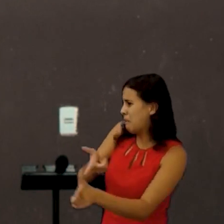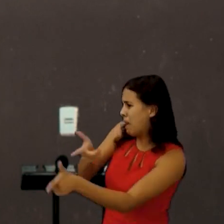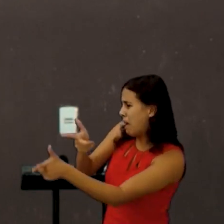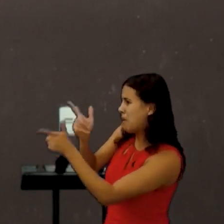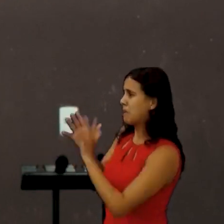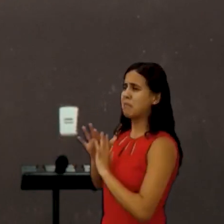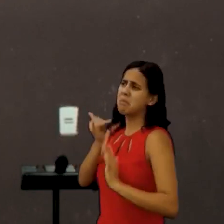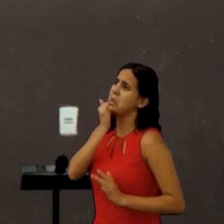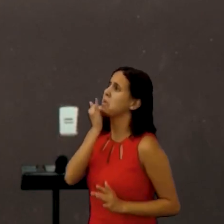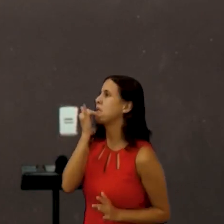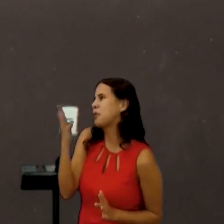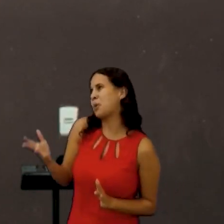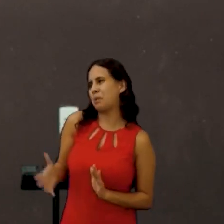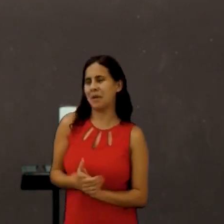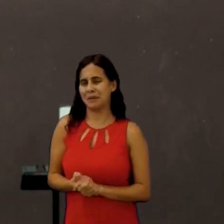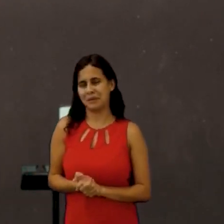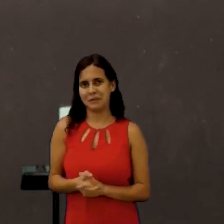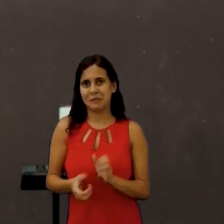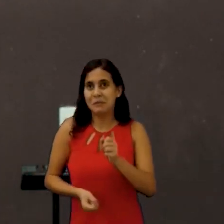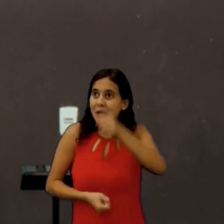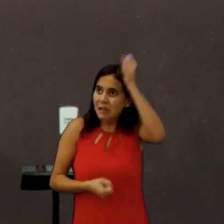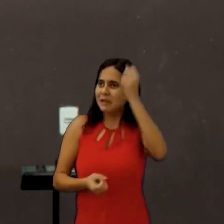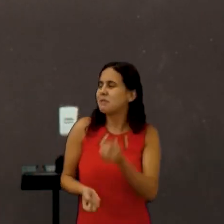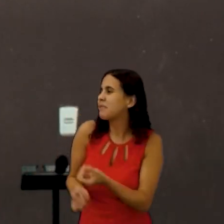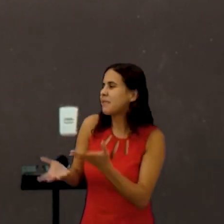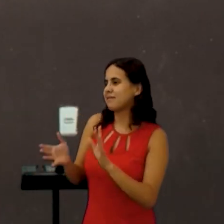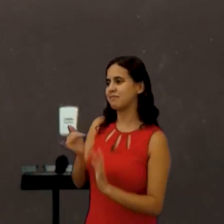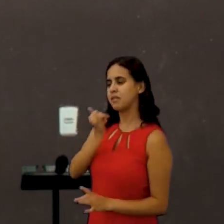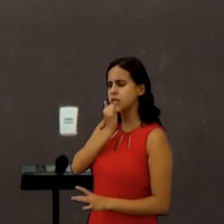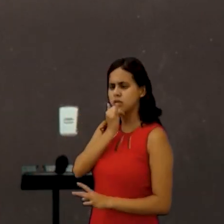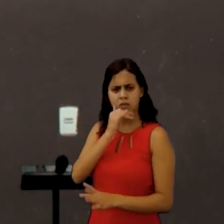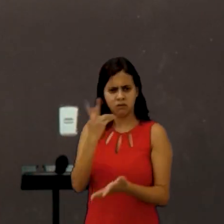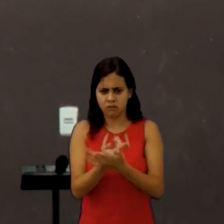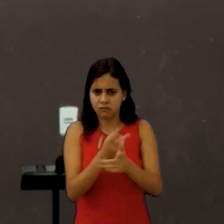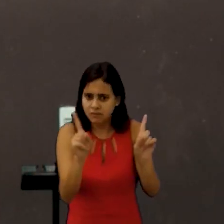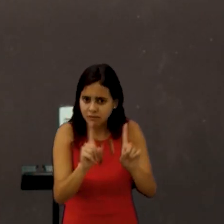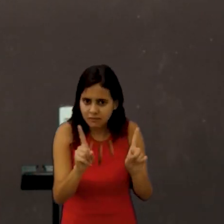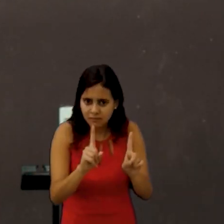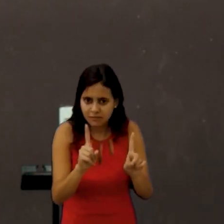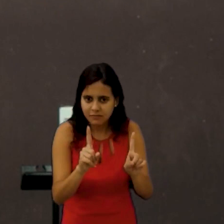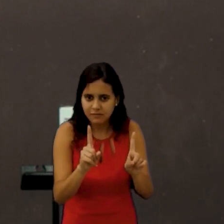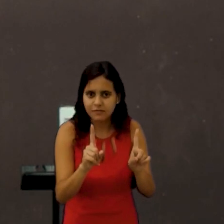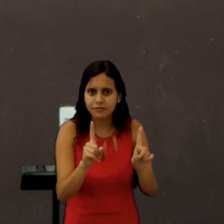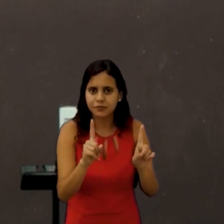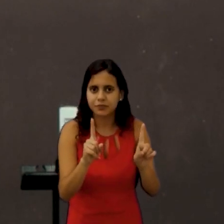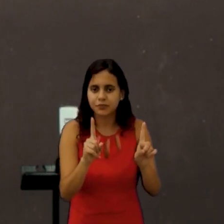Meus guarda-chuvas, tome aqui, eu vou. Não vai acontecer, meu irmão.